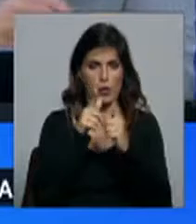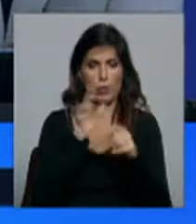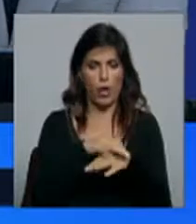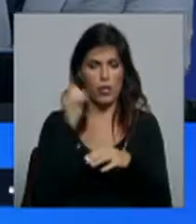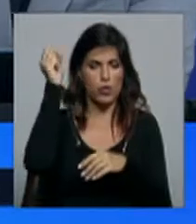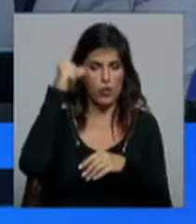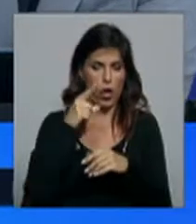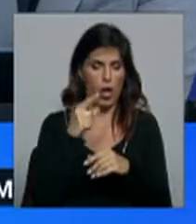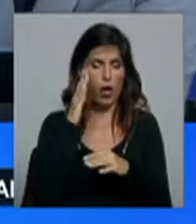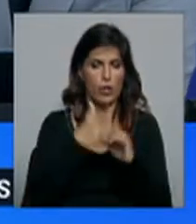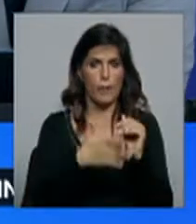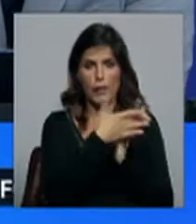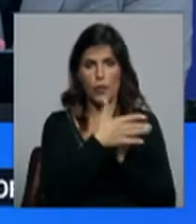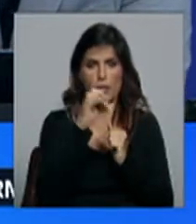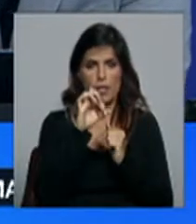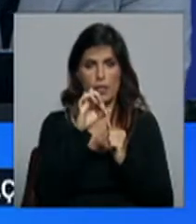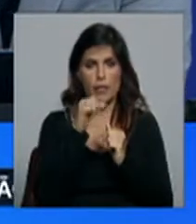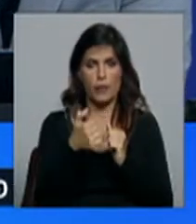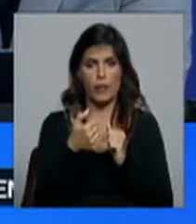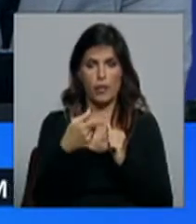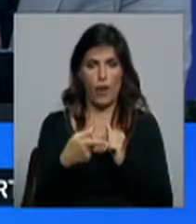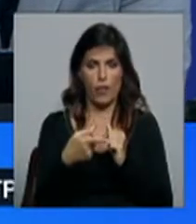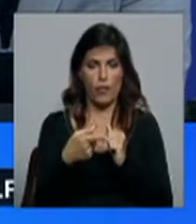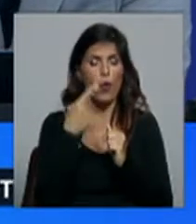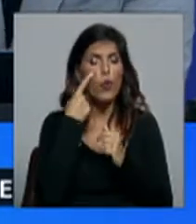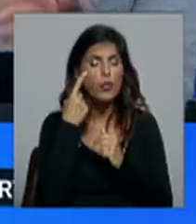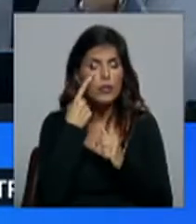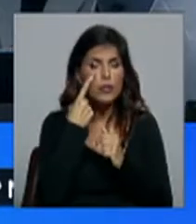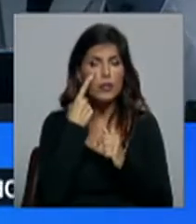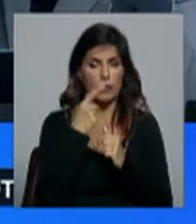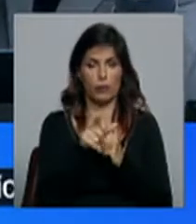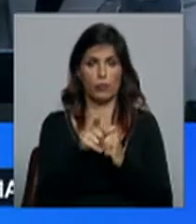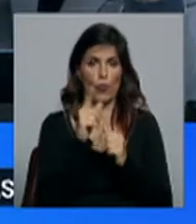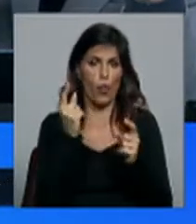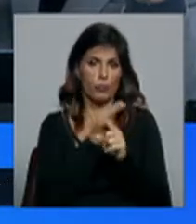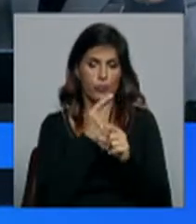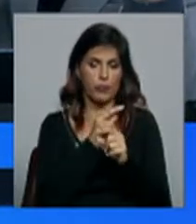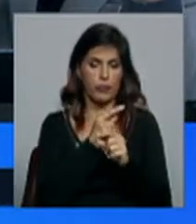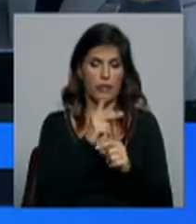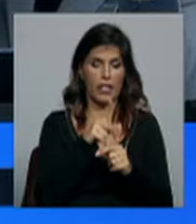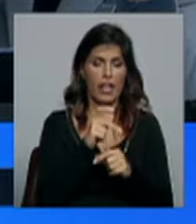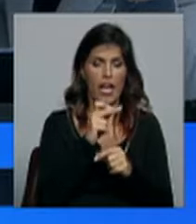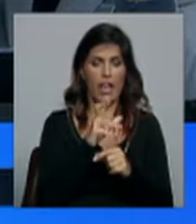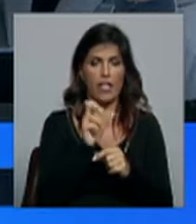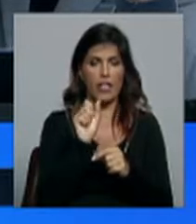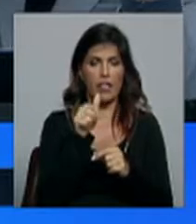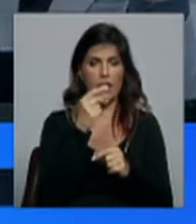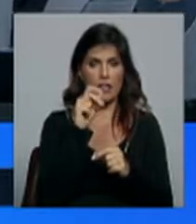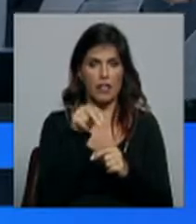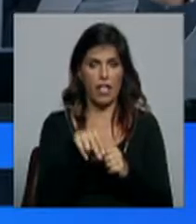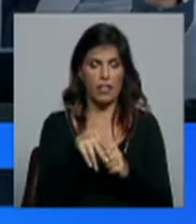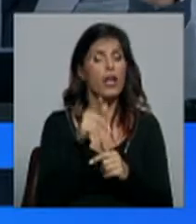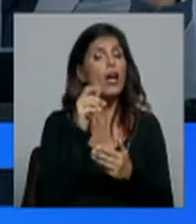Olha, aconteceu em 1859, é conhecido como o evento Carrington e é, digamos assim, o registro da explosão